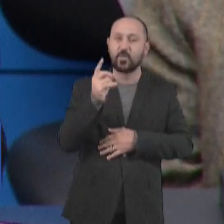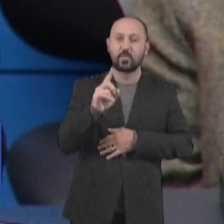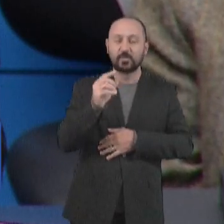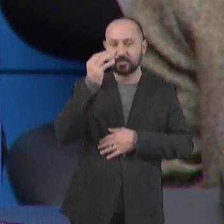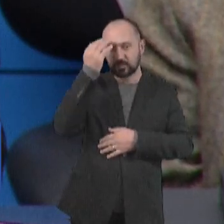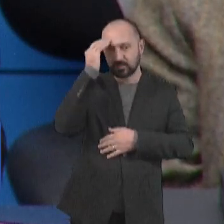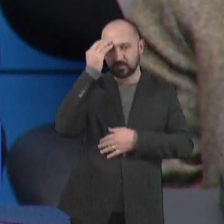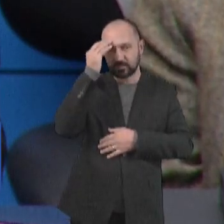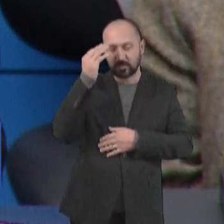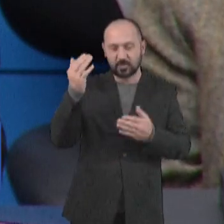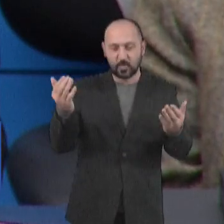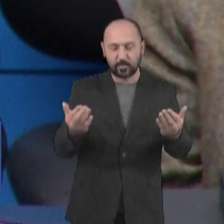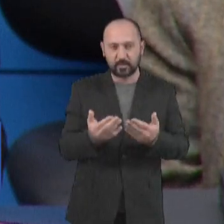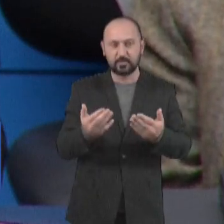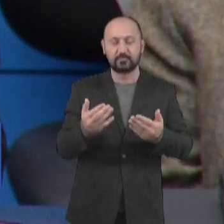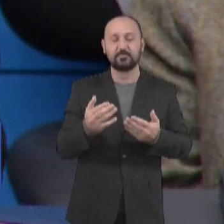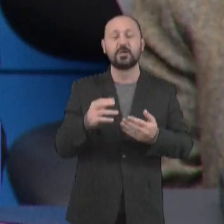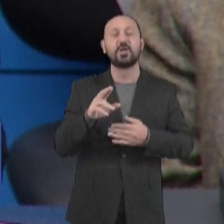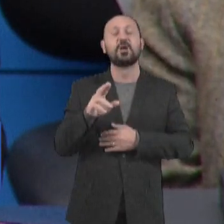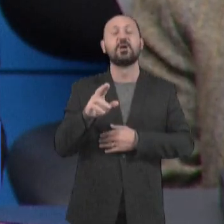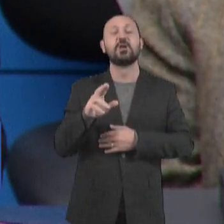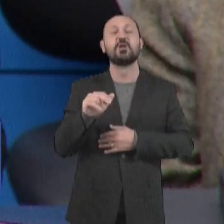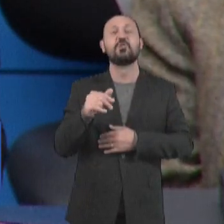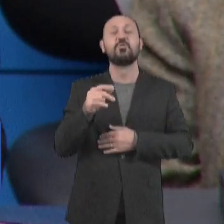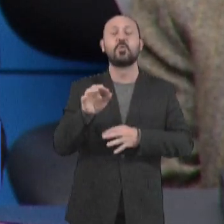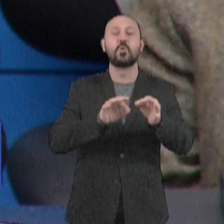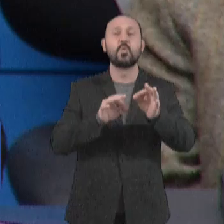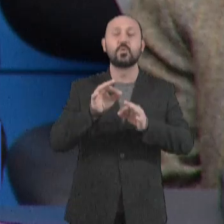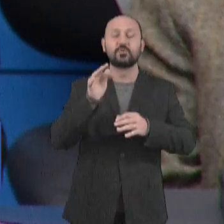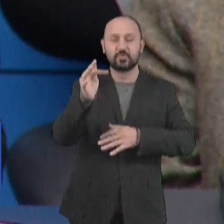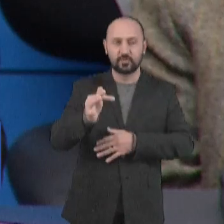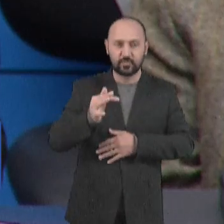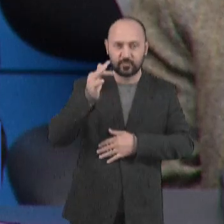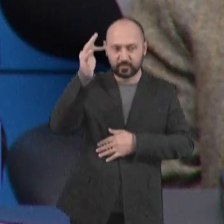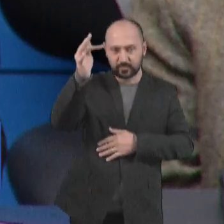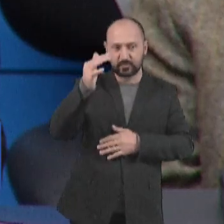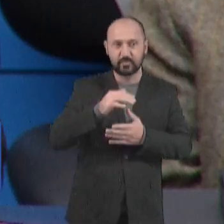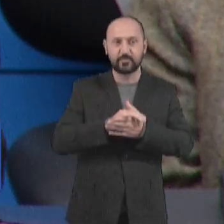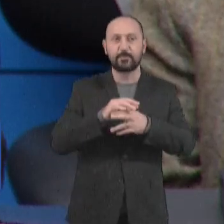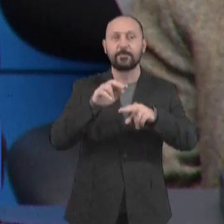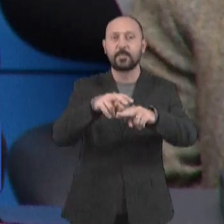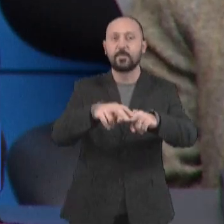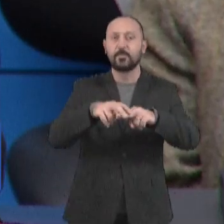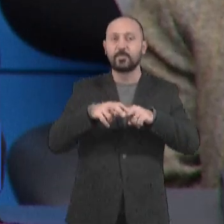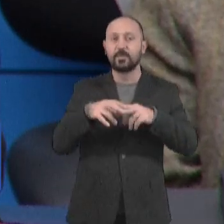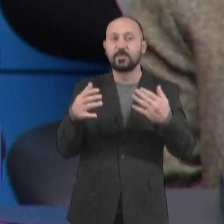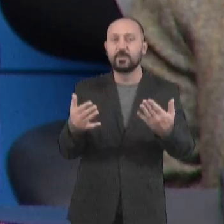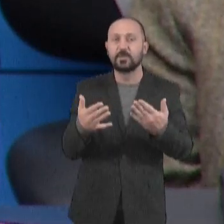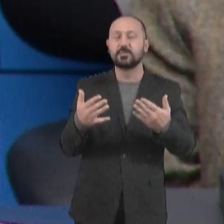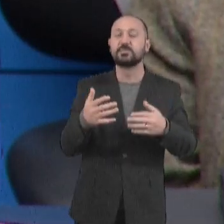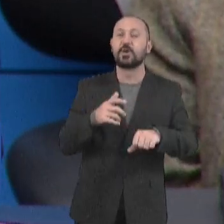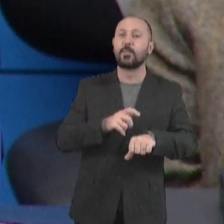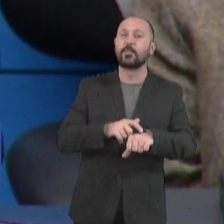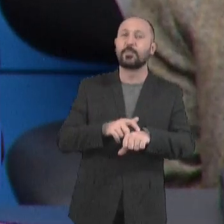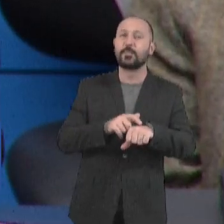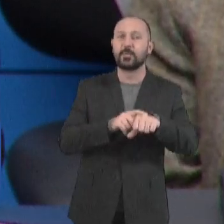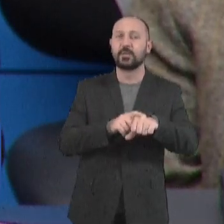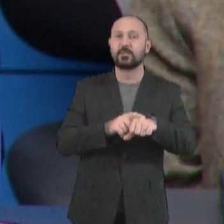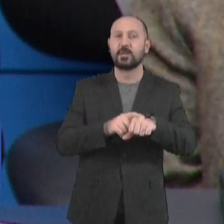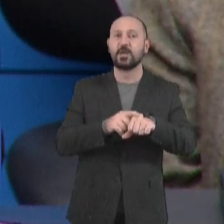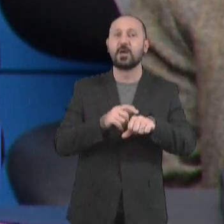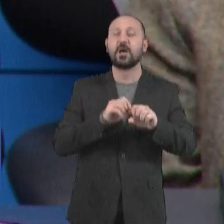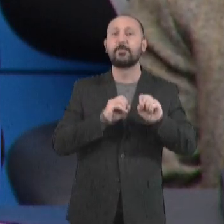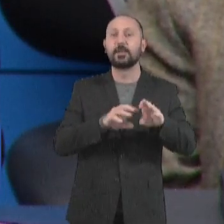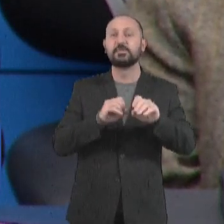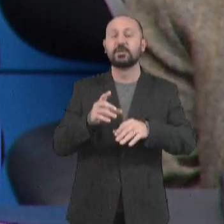consegue compreender o seu presente e muito menos projetar o seu futuro. Portanto, eu acho que esse momento é uma